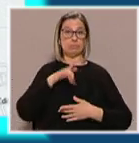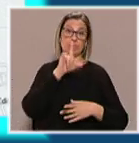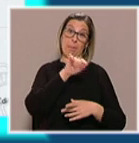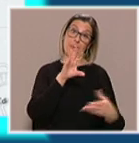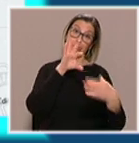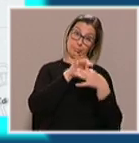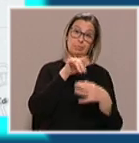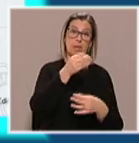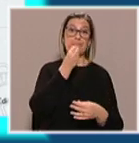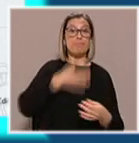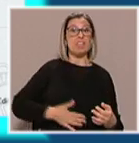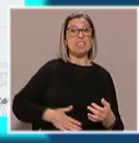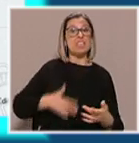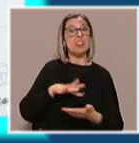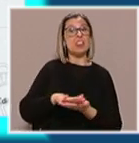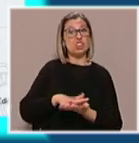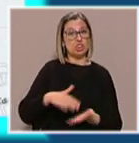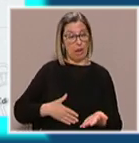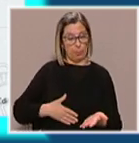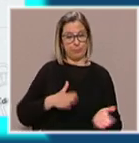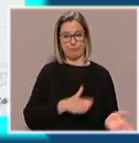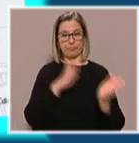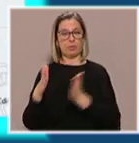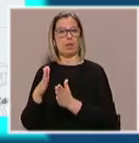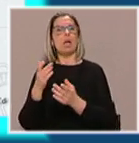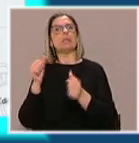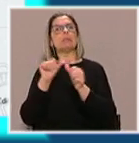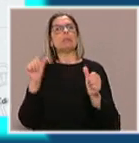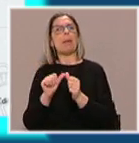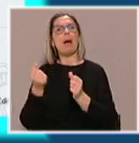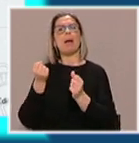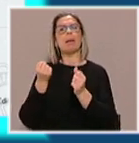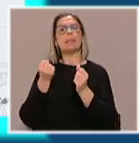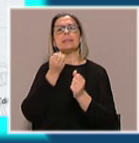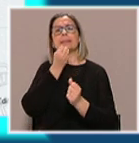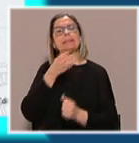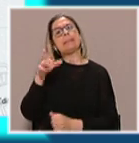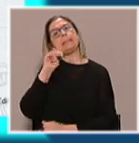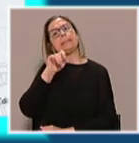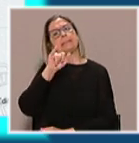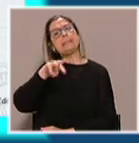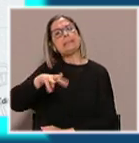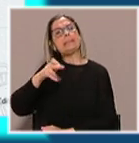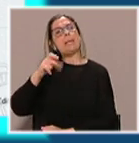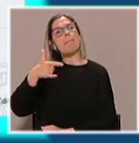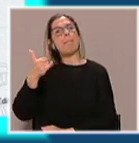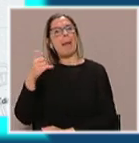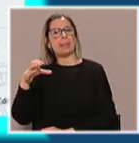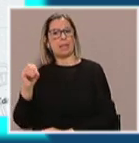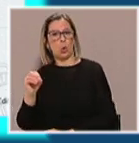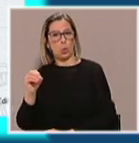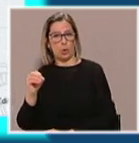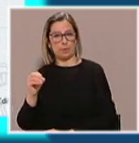sistema nervoso simpático está associado a situações de stress. Para vocês fazerem a associação S de simpático,